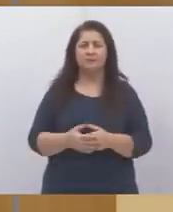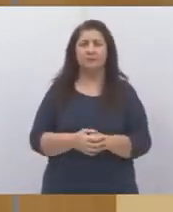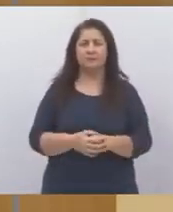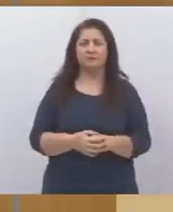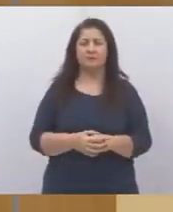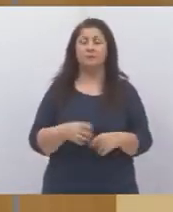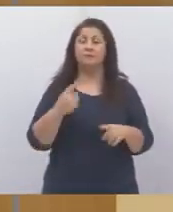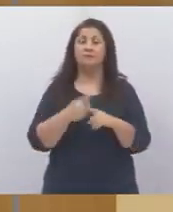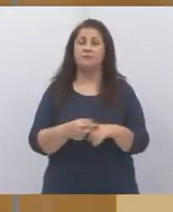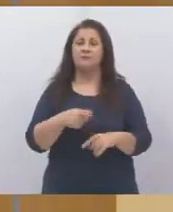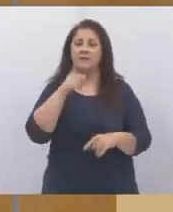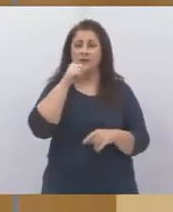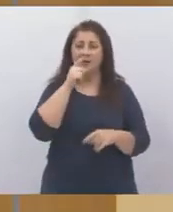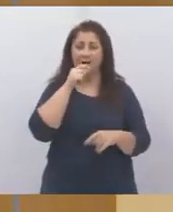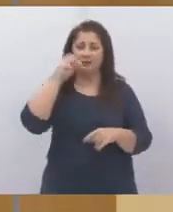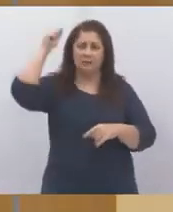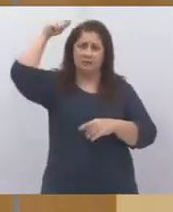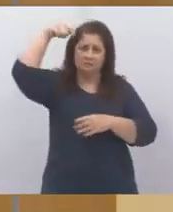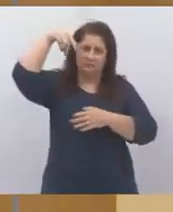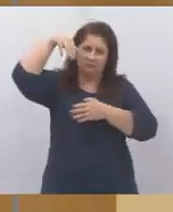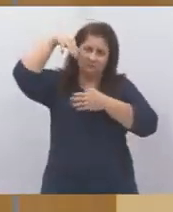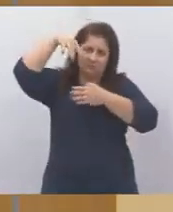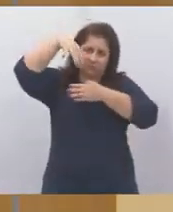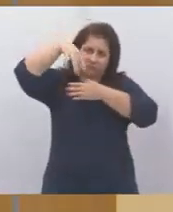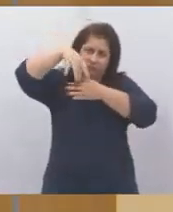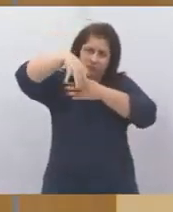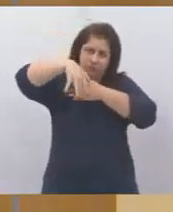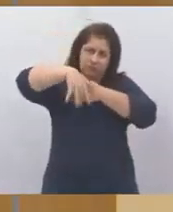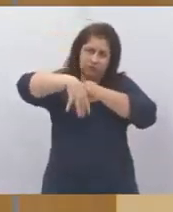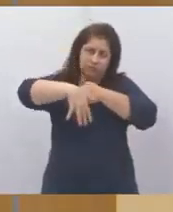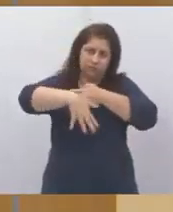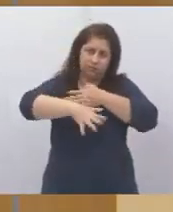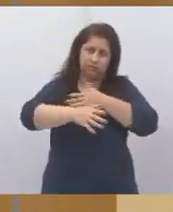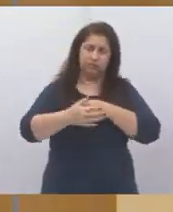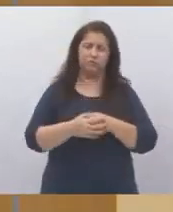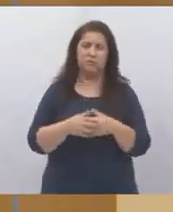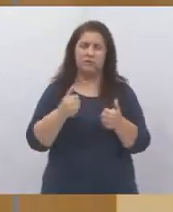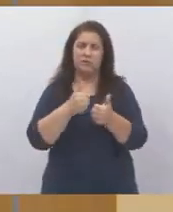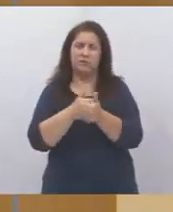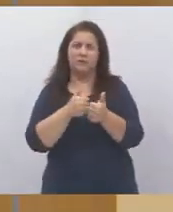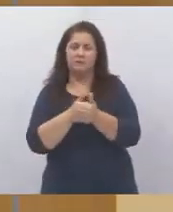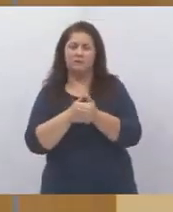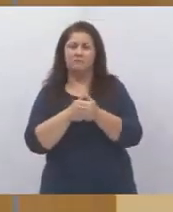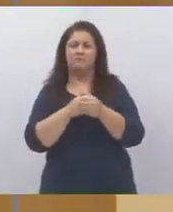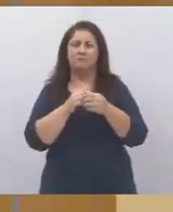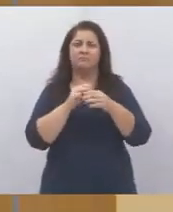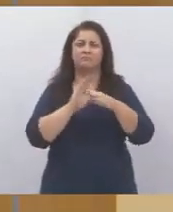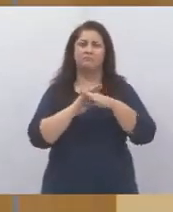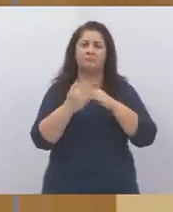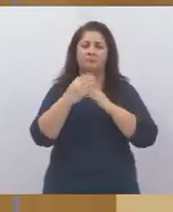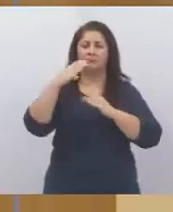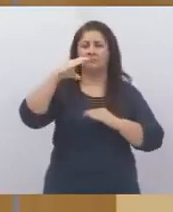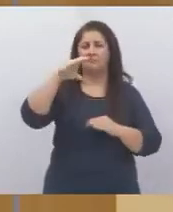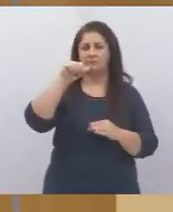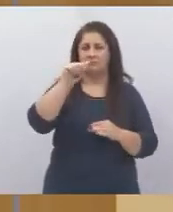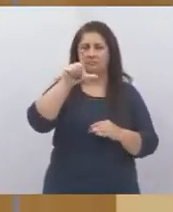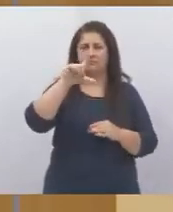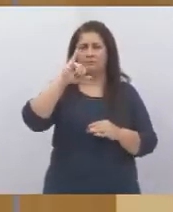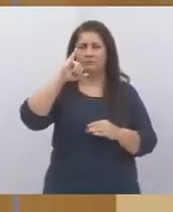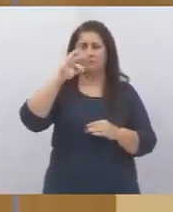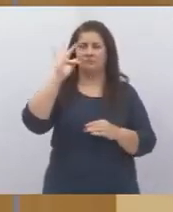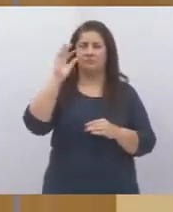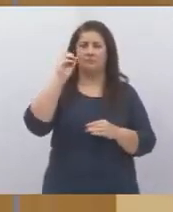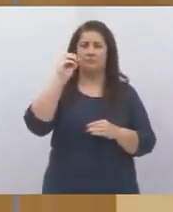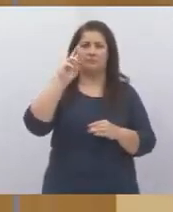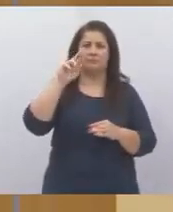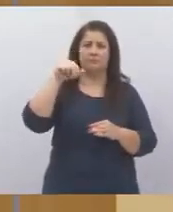que essas águas quando descem o morro ali pela região do Jardim Califórnia do Parque Califórnia do